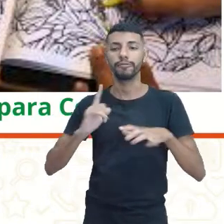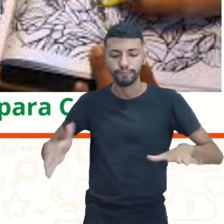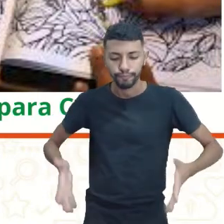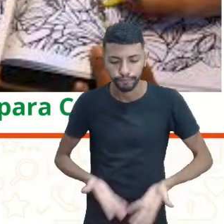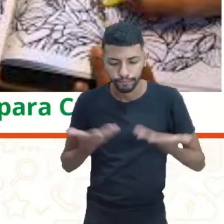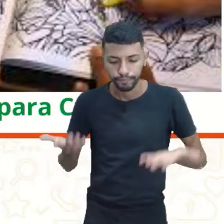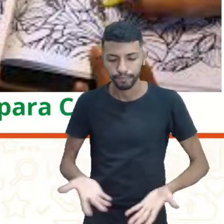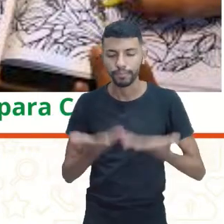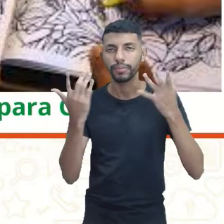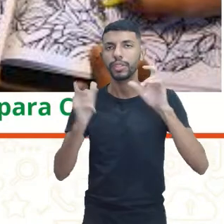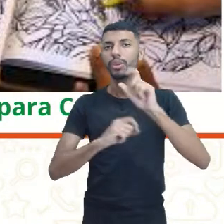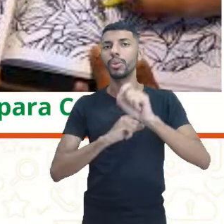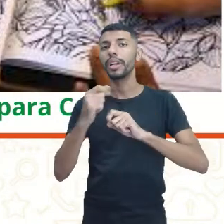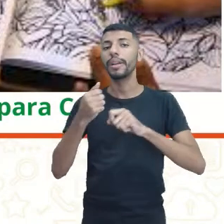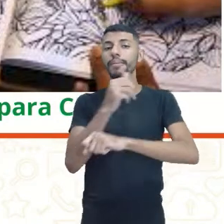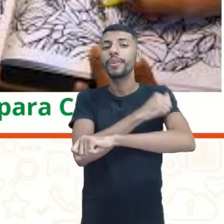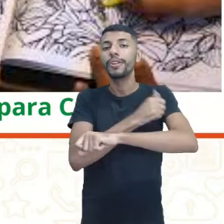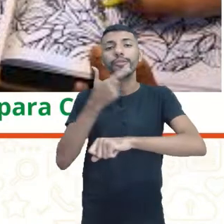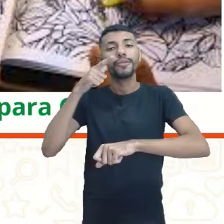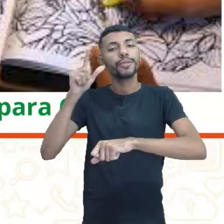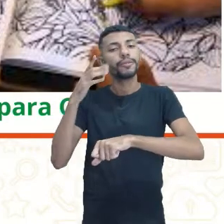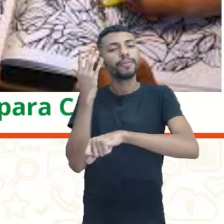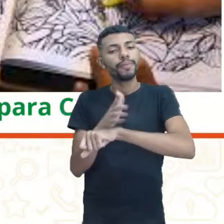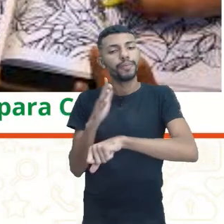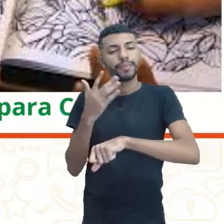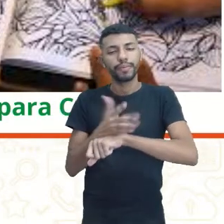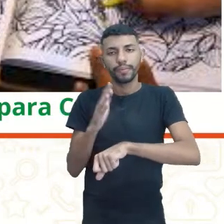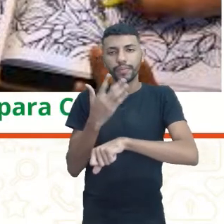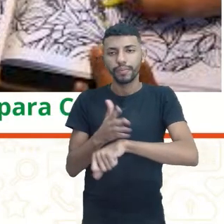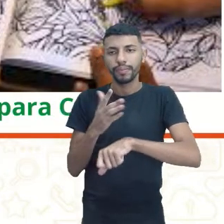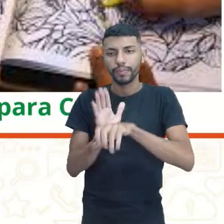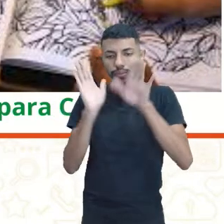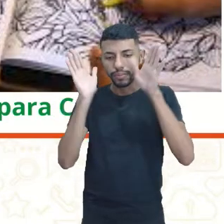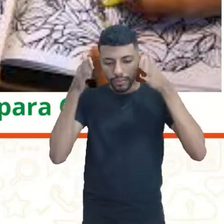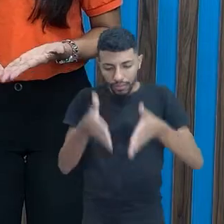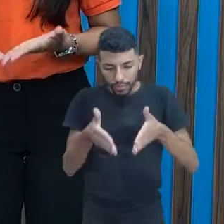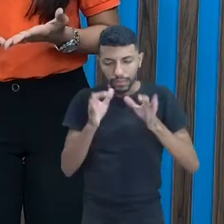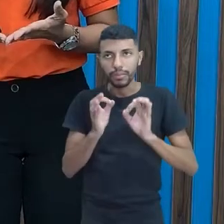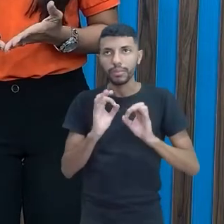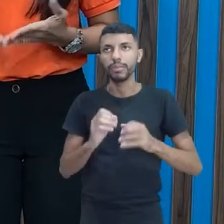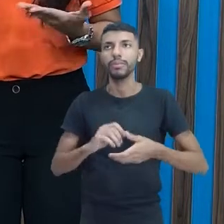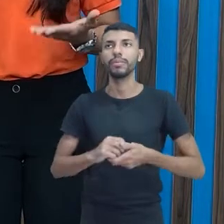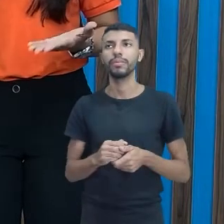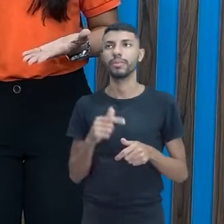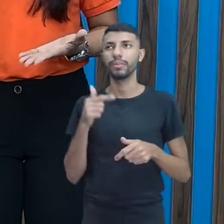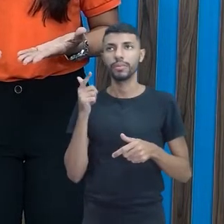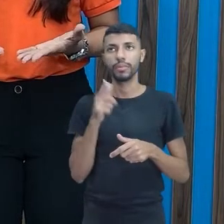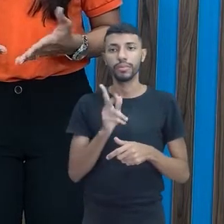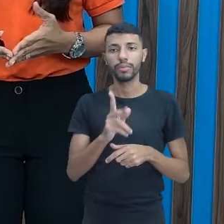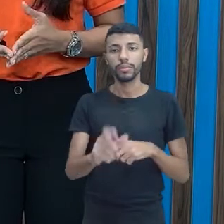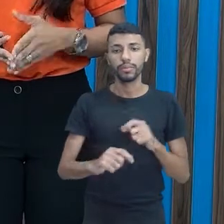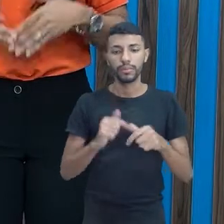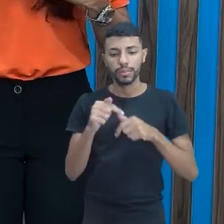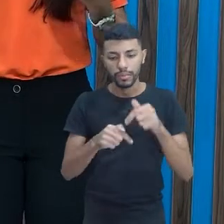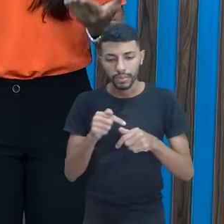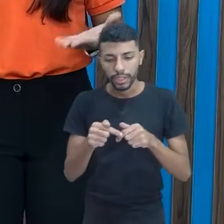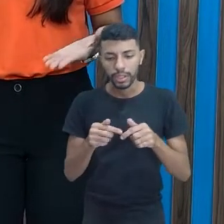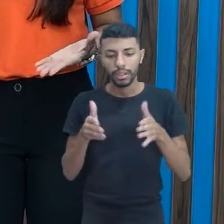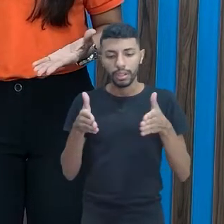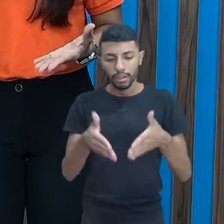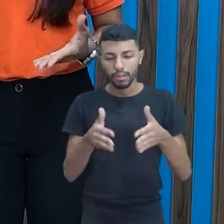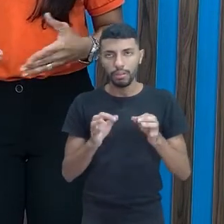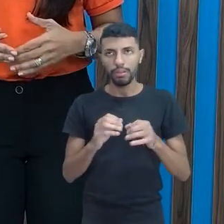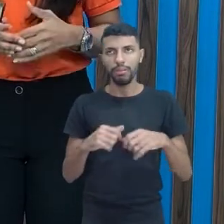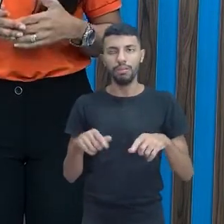que ele exercite a manutenção do foco, para que ele permaneça em uma atividade reflexiva. Livros para